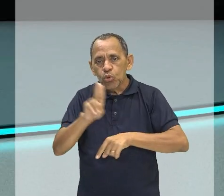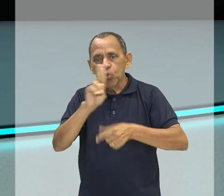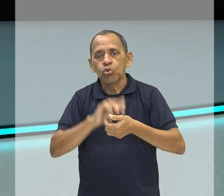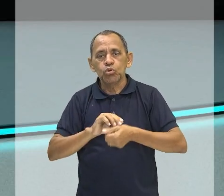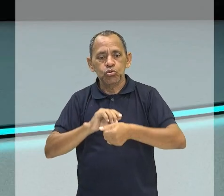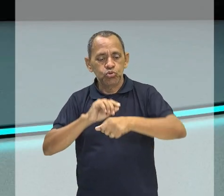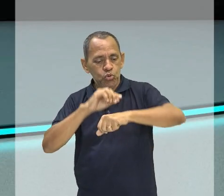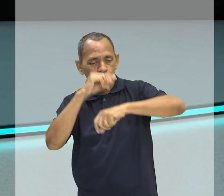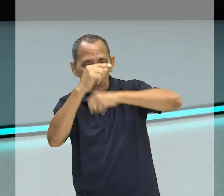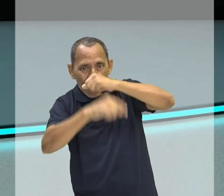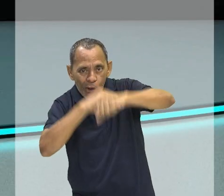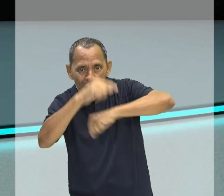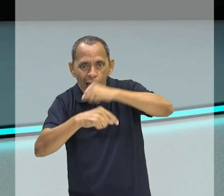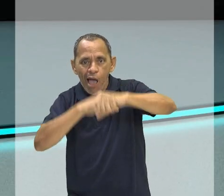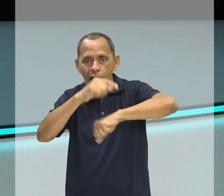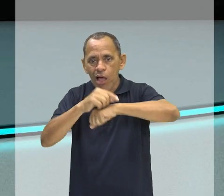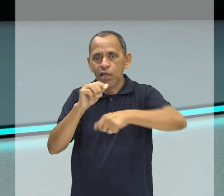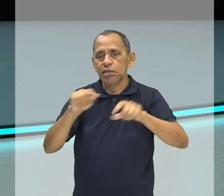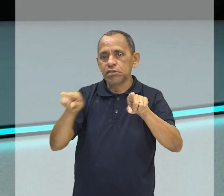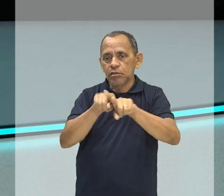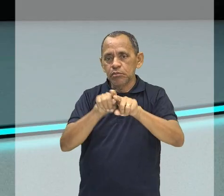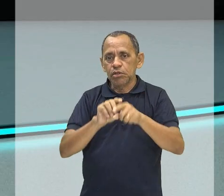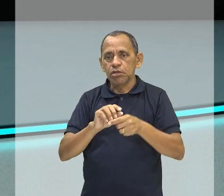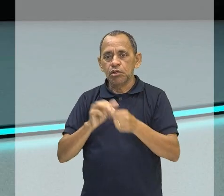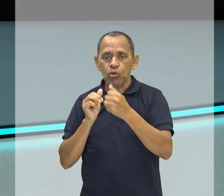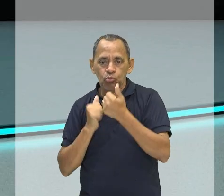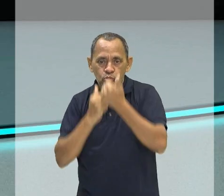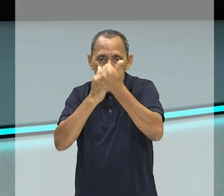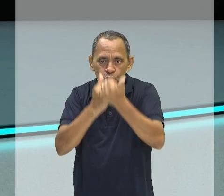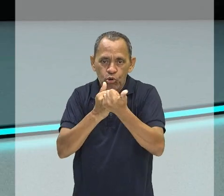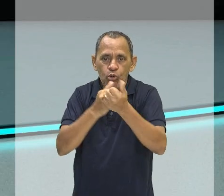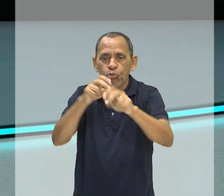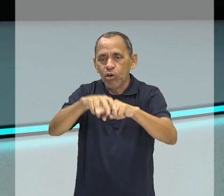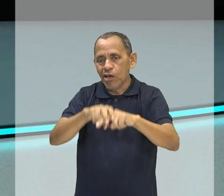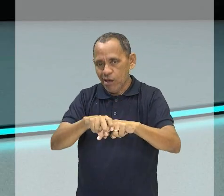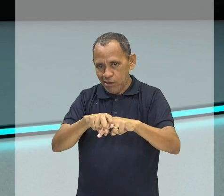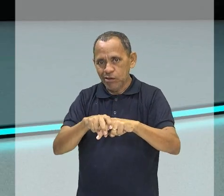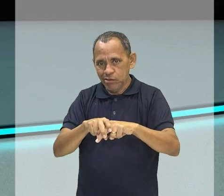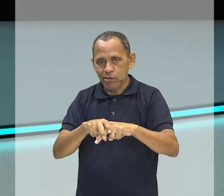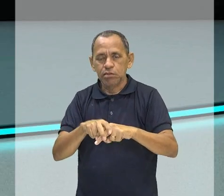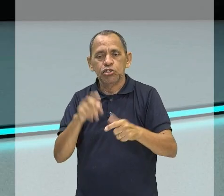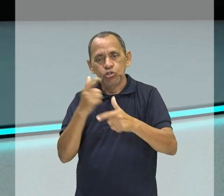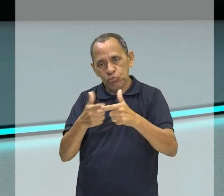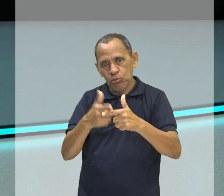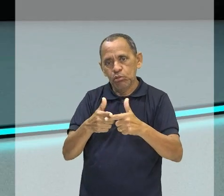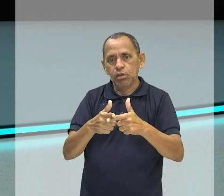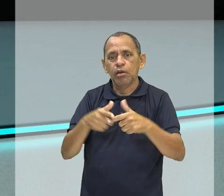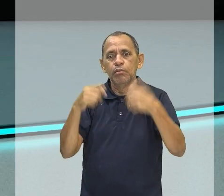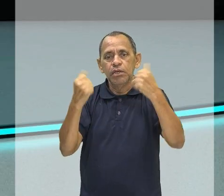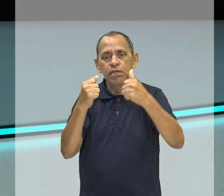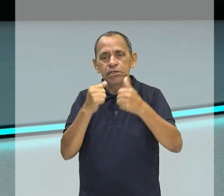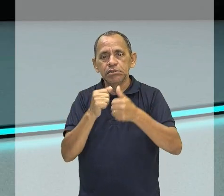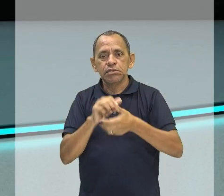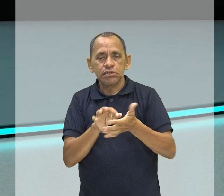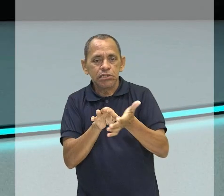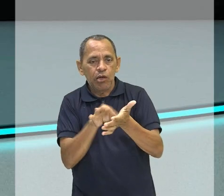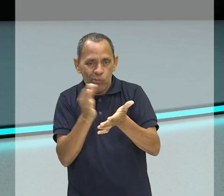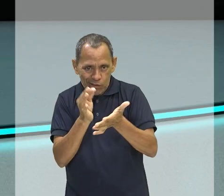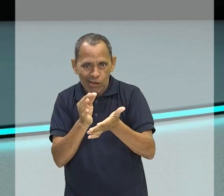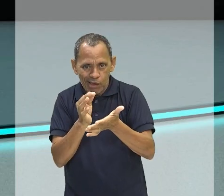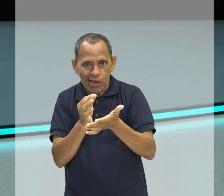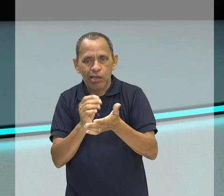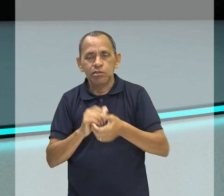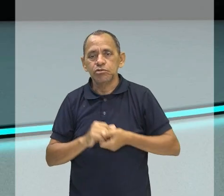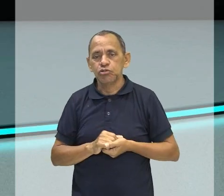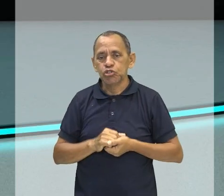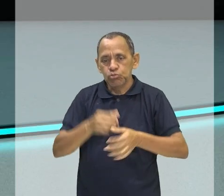bandagens ou suportes devido a lesões devem ser aprovados pelo árbitro após o médico oficial ser